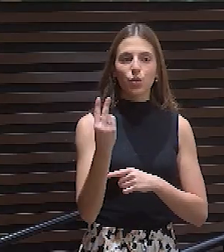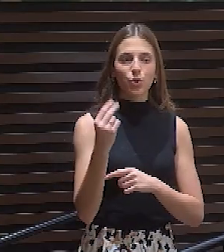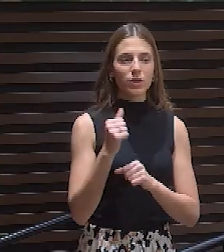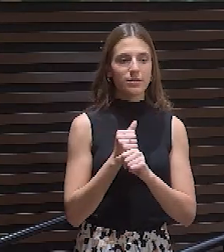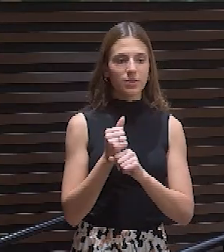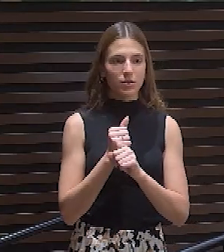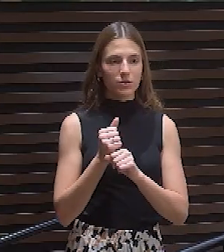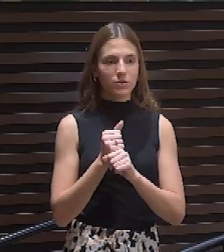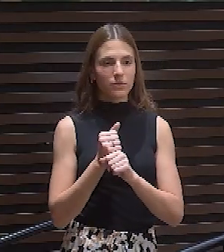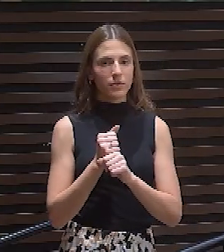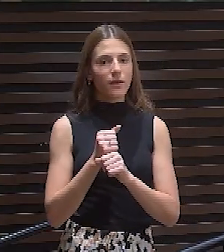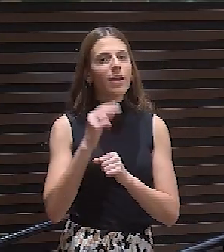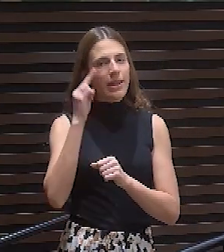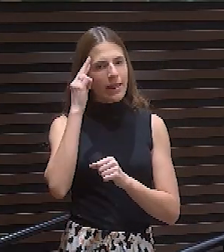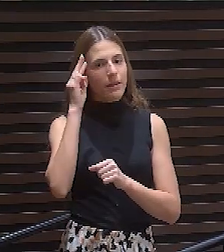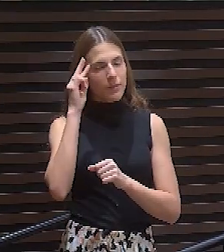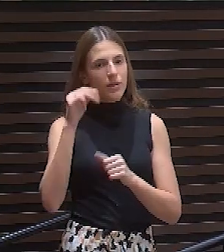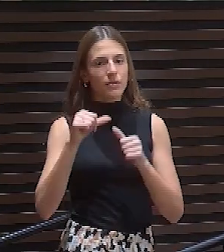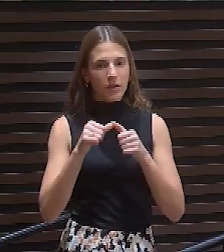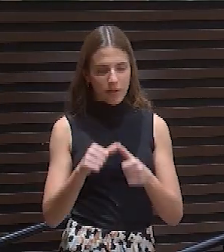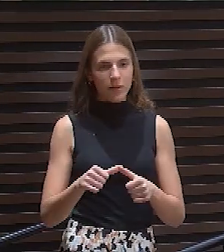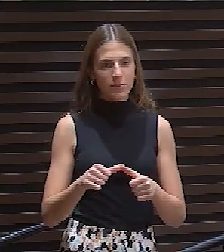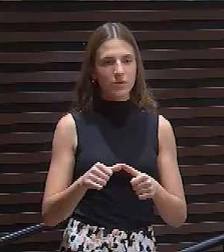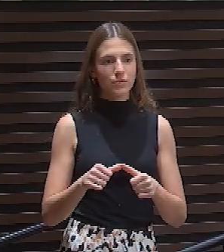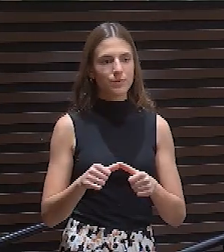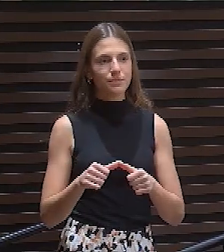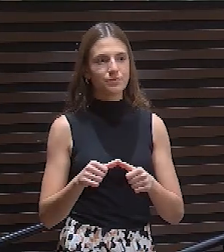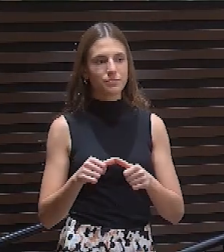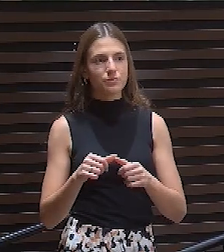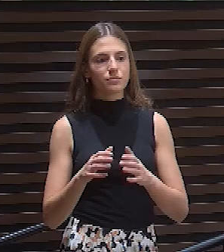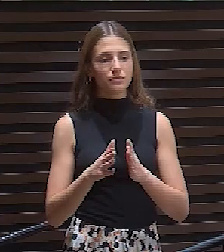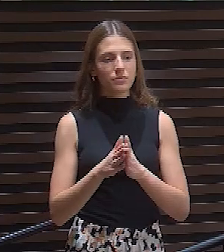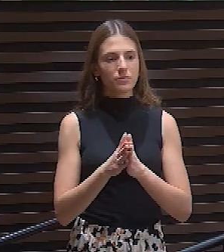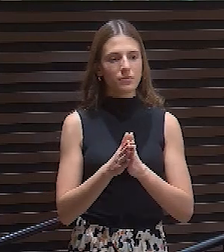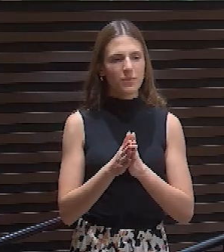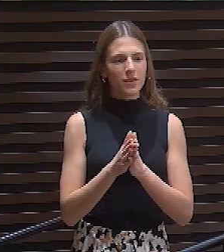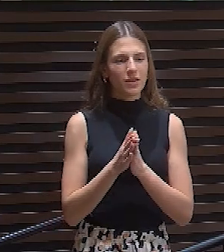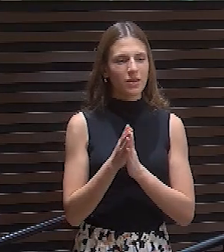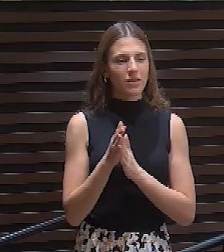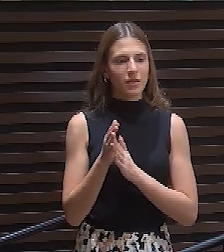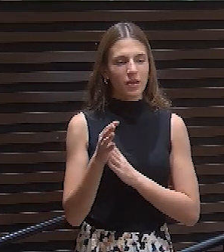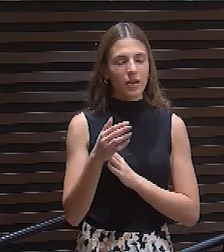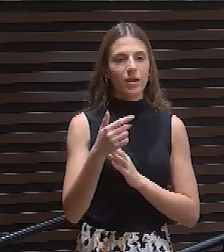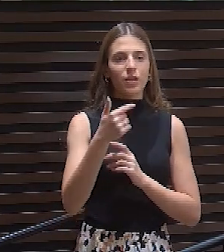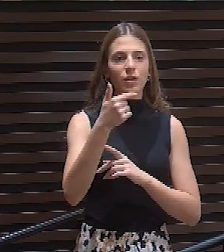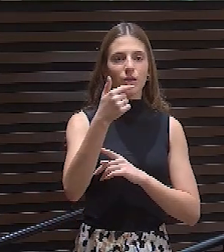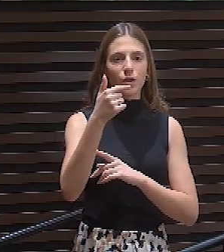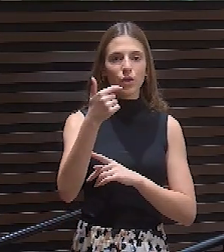guardando o dado aí. 2 anos eles fizeram